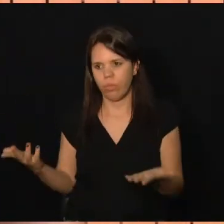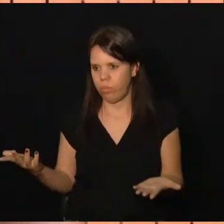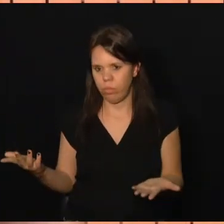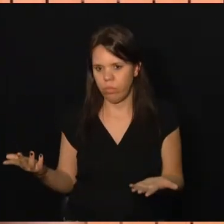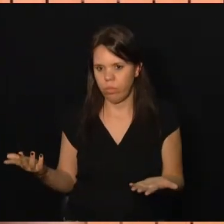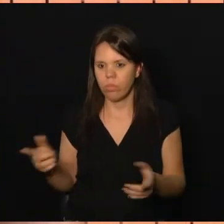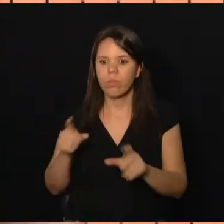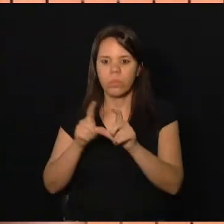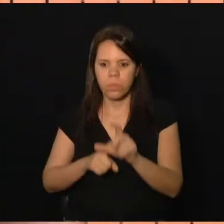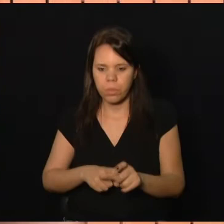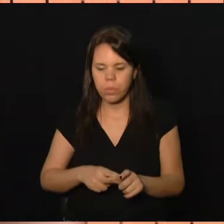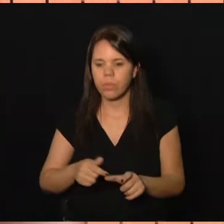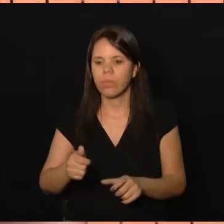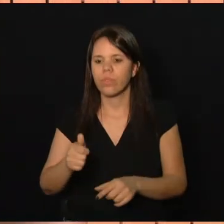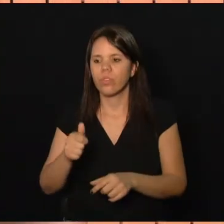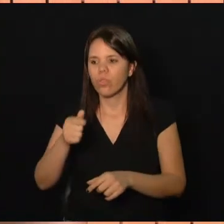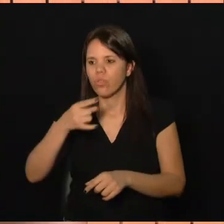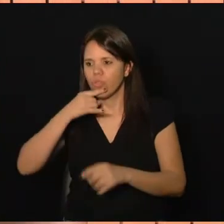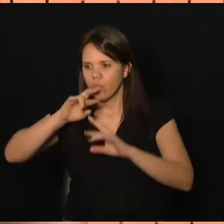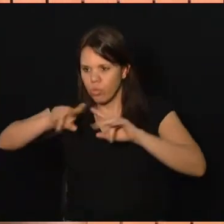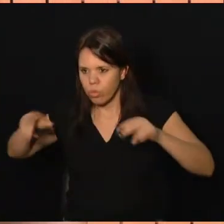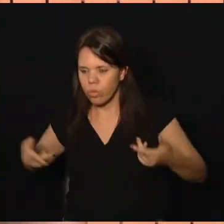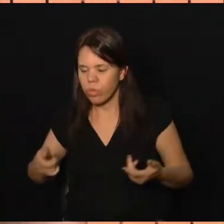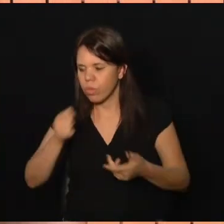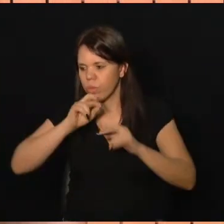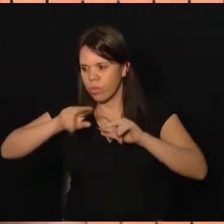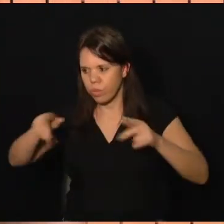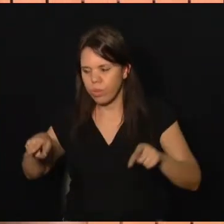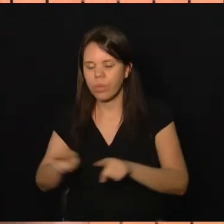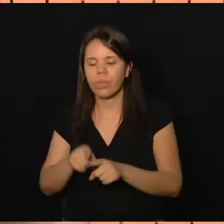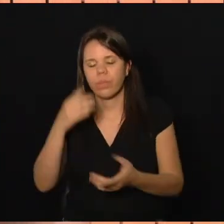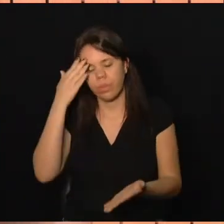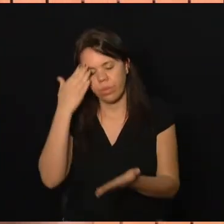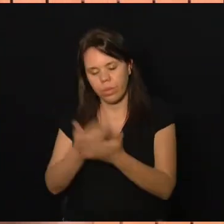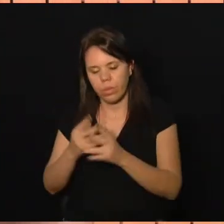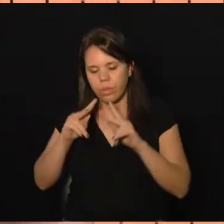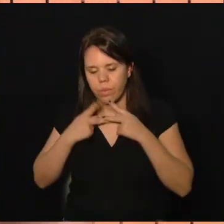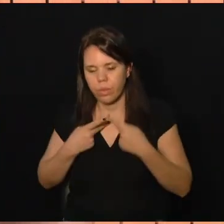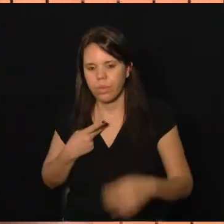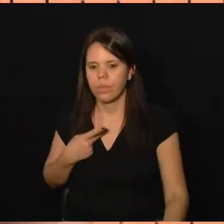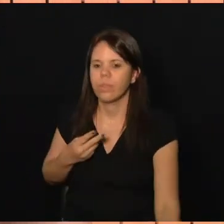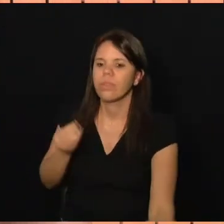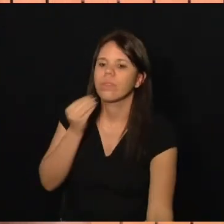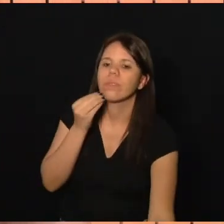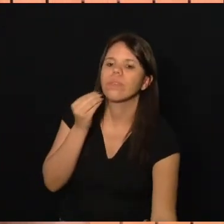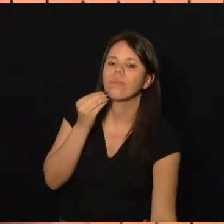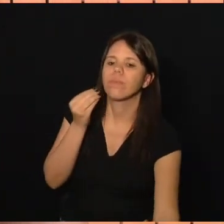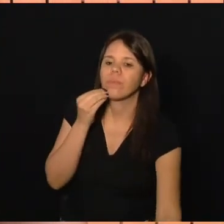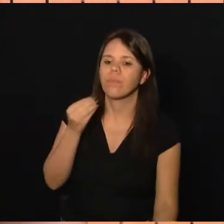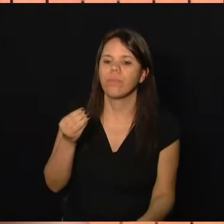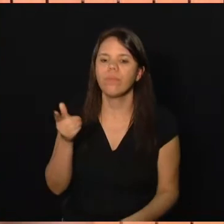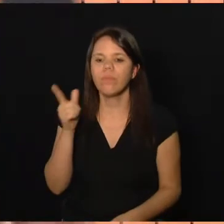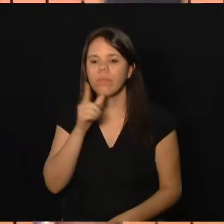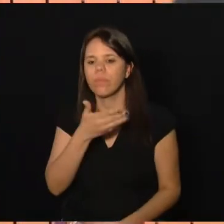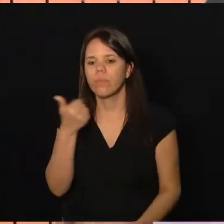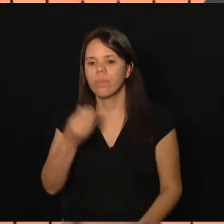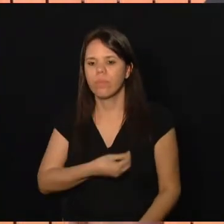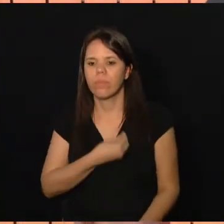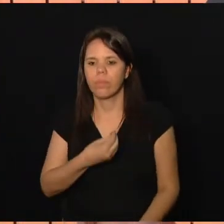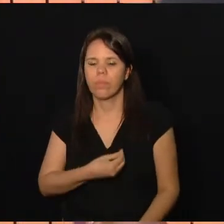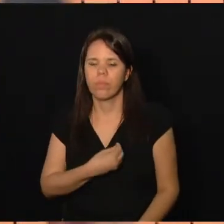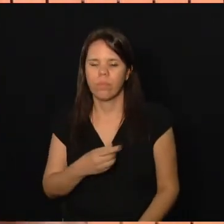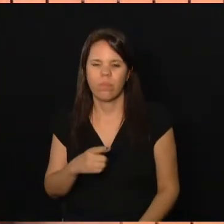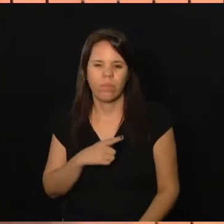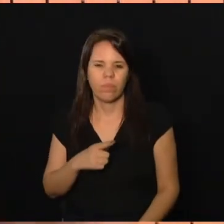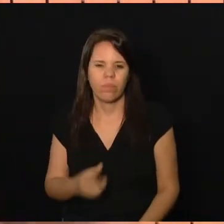dependência do álcool, é a dependência da droga. E o que a gente precisa é acreditar no ser humano e dar a oportunidade deles resgatarem a vida. E reverter esse